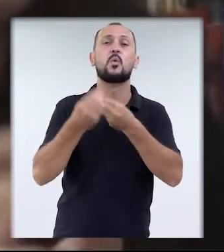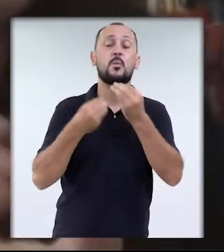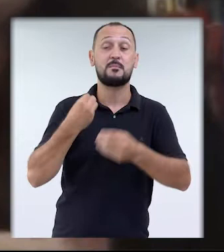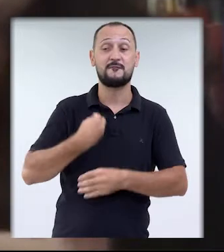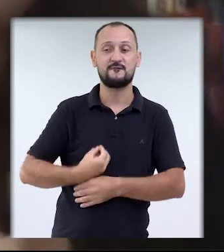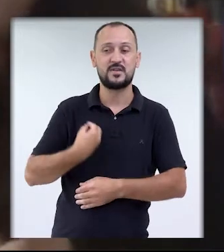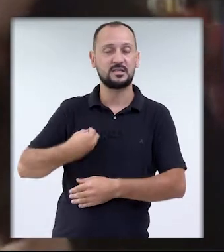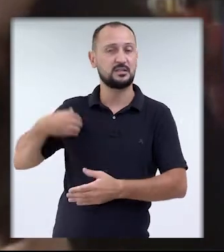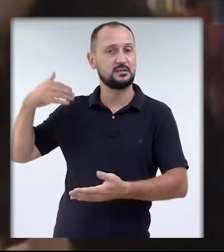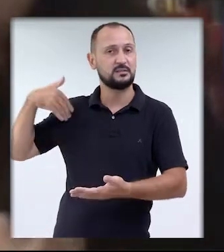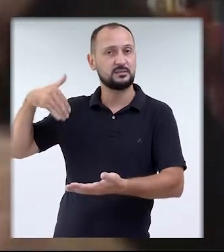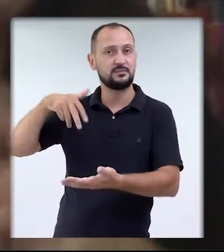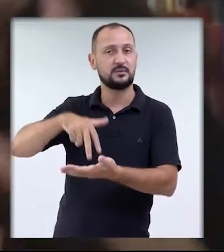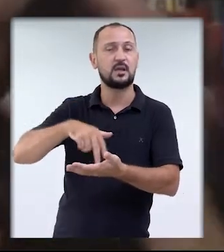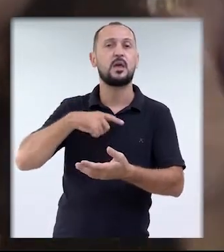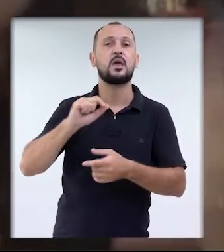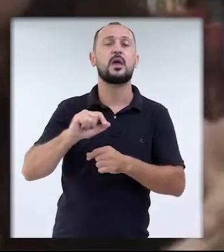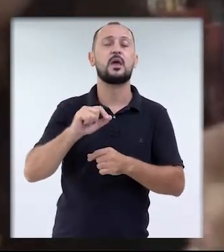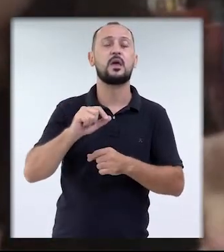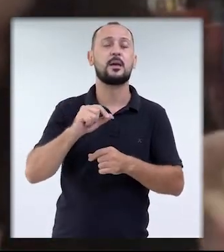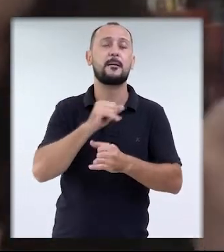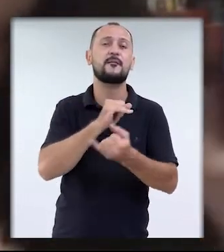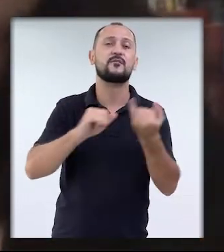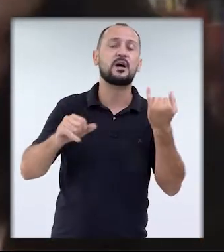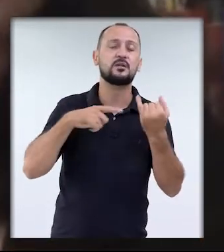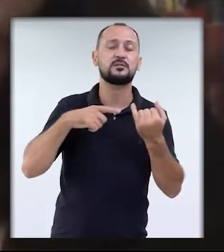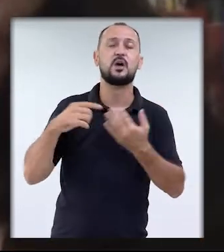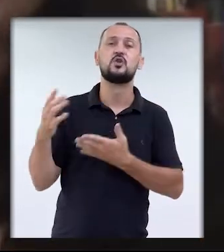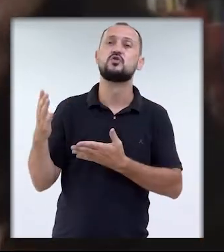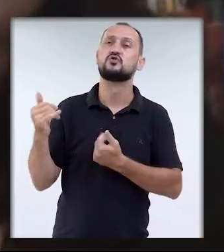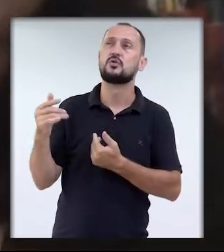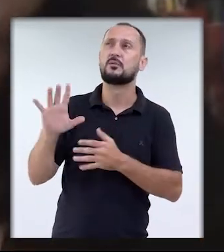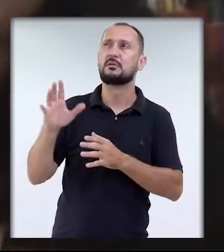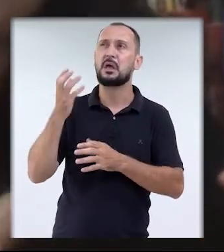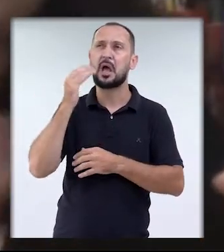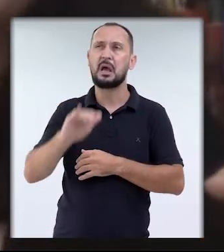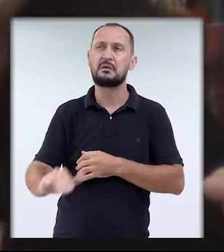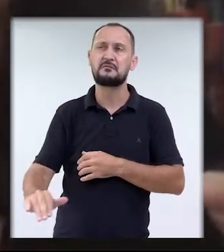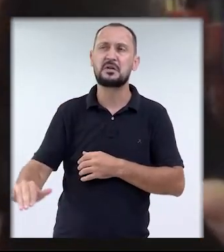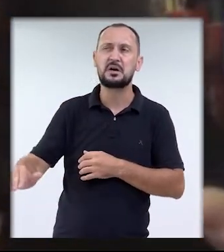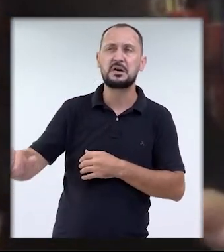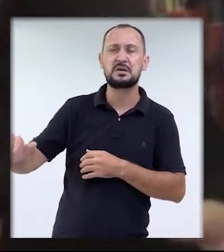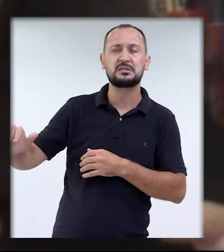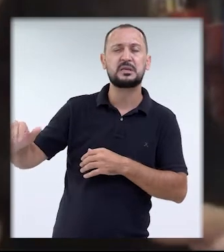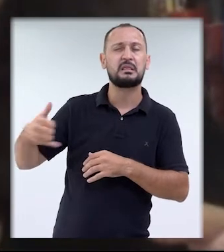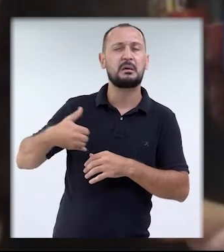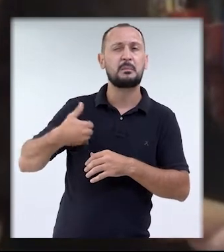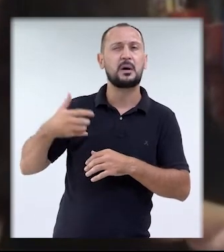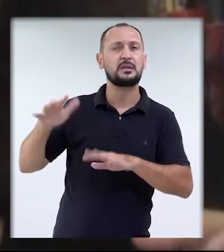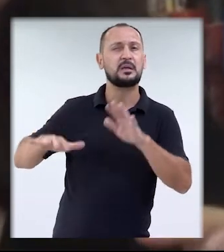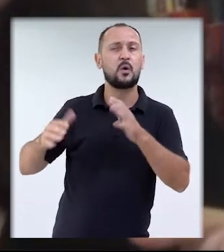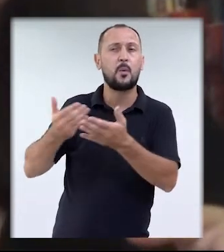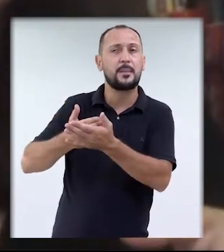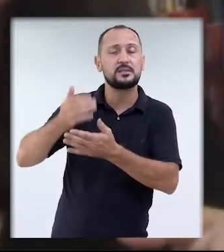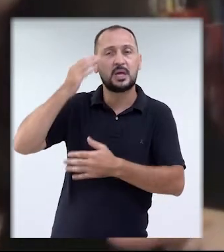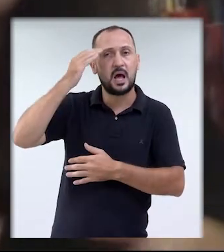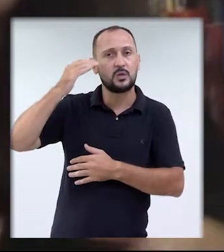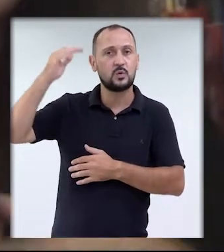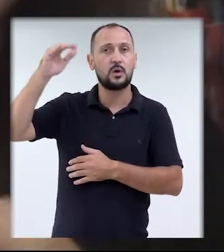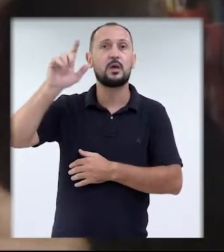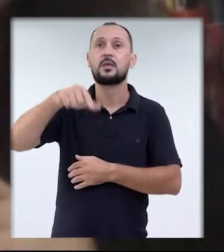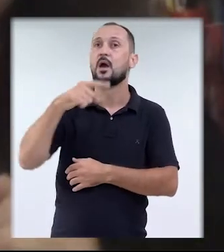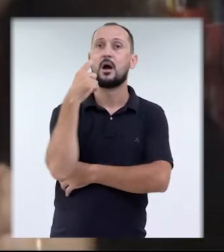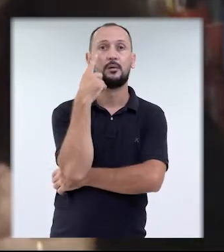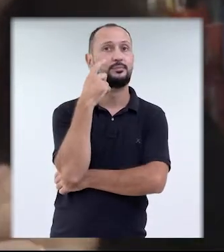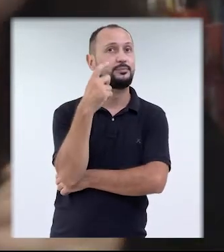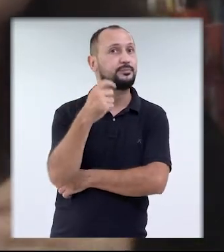toda a vida dela, né? Na verdade, uma parte da vida dela, da juventude, assim, do final da infância, até ela ser jovem adulta. Então